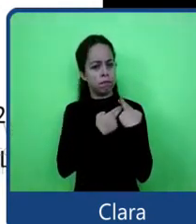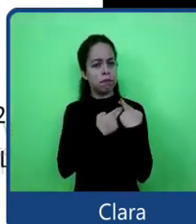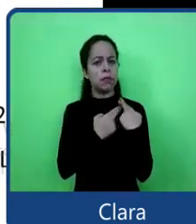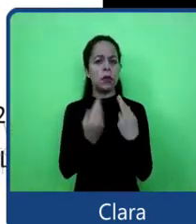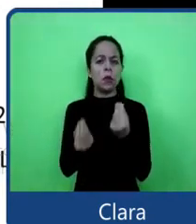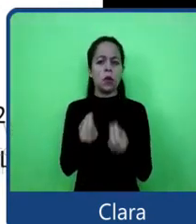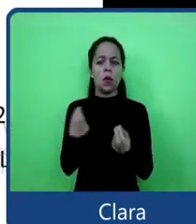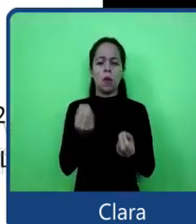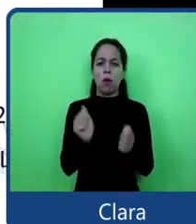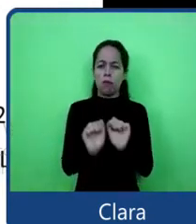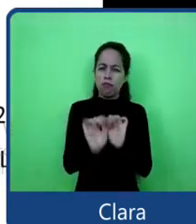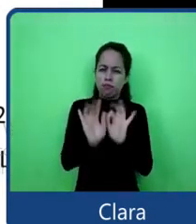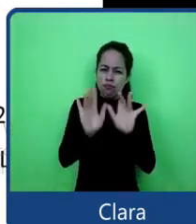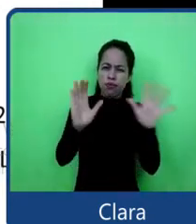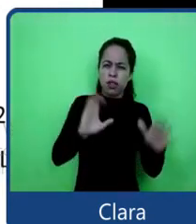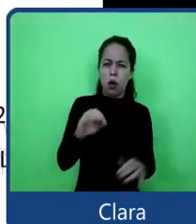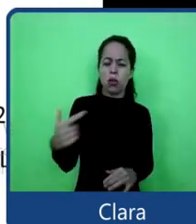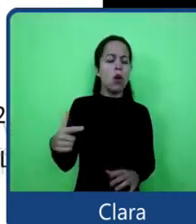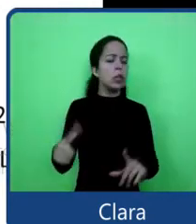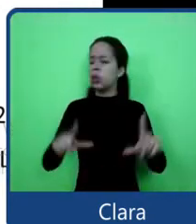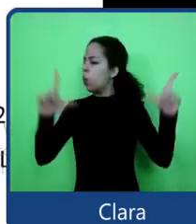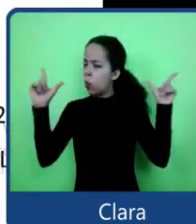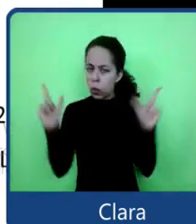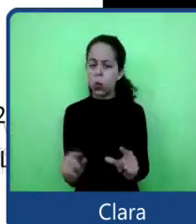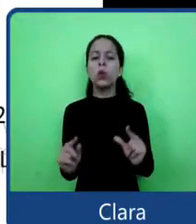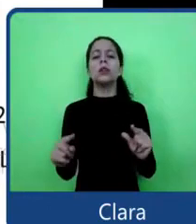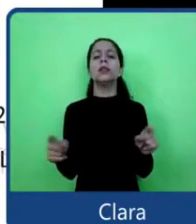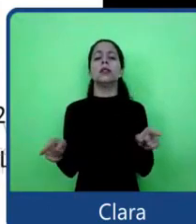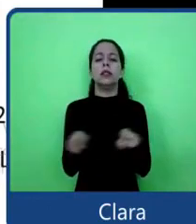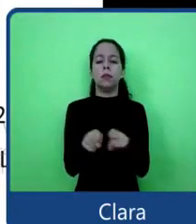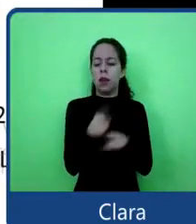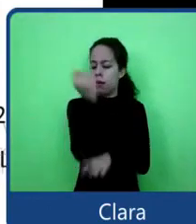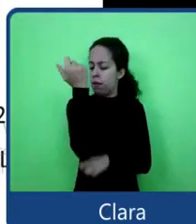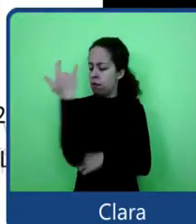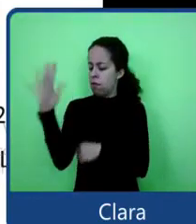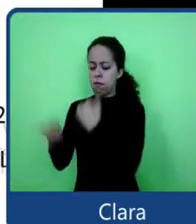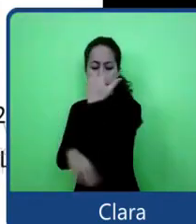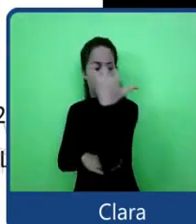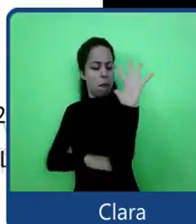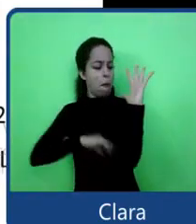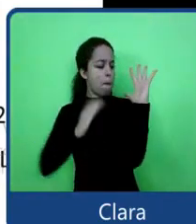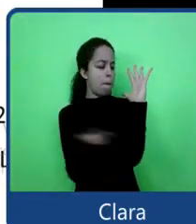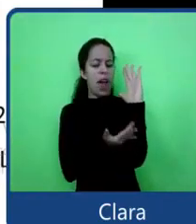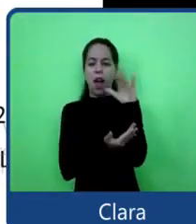estufa, controle do desmatamento,